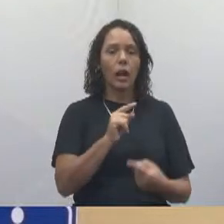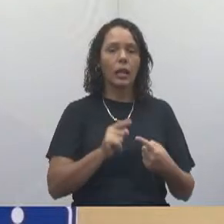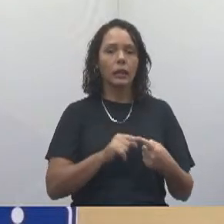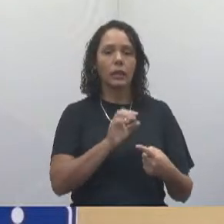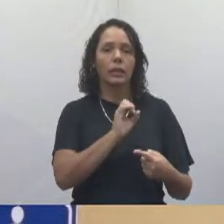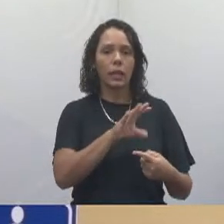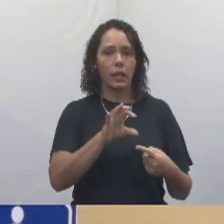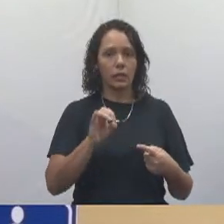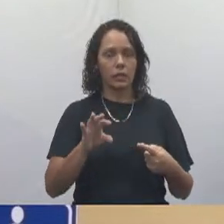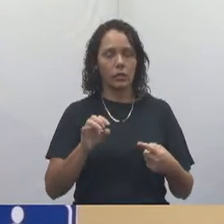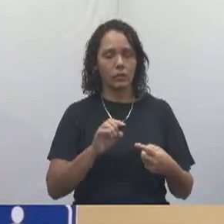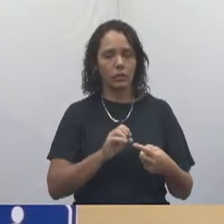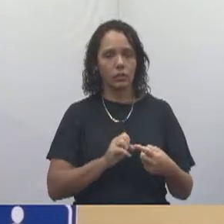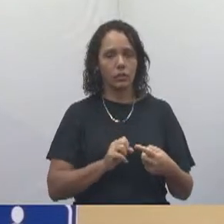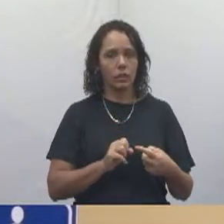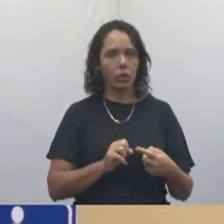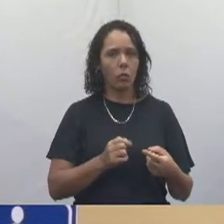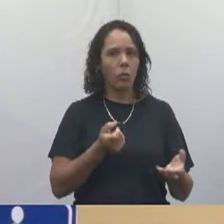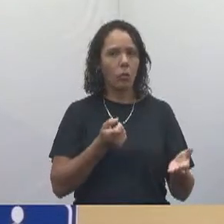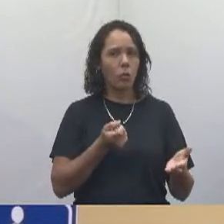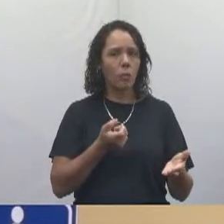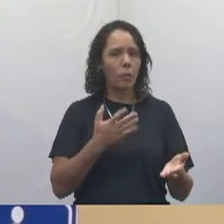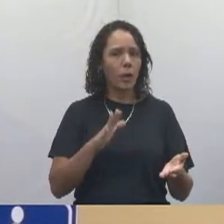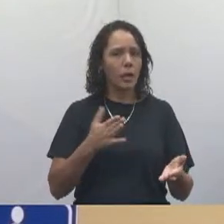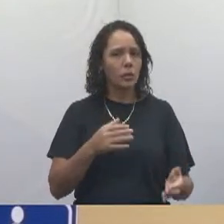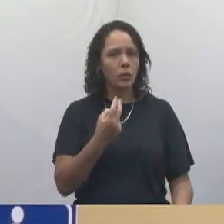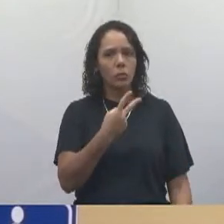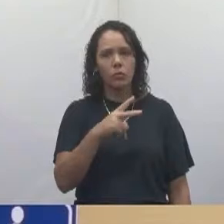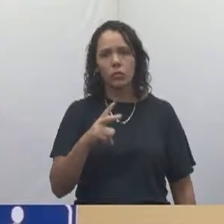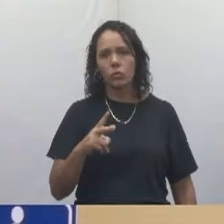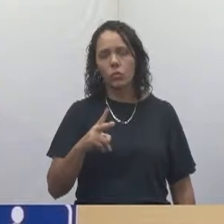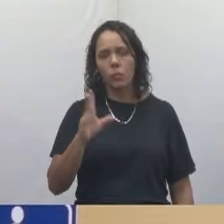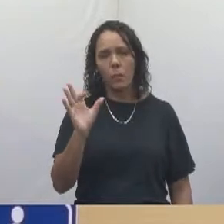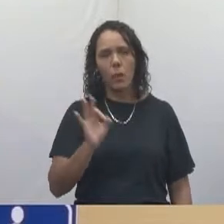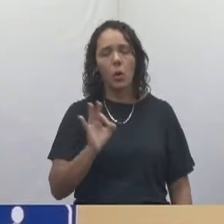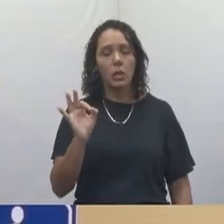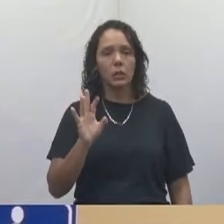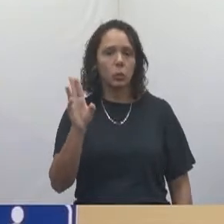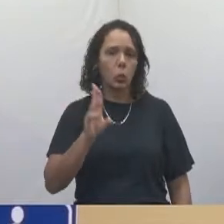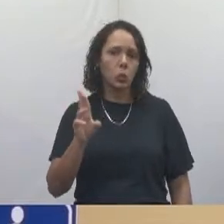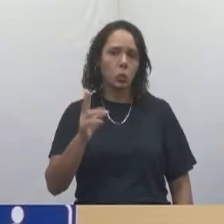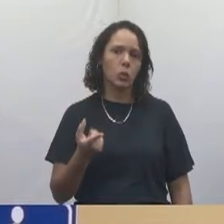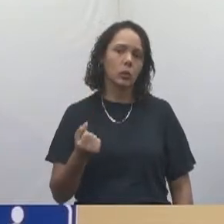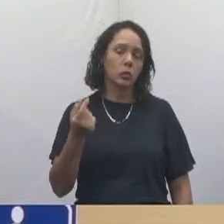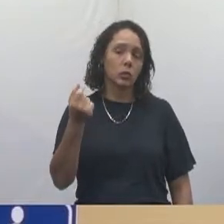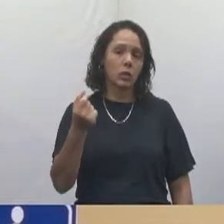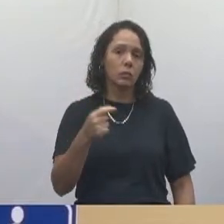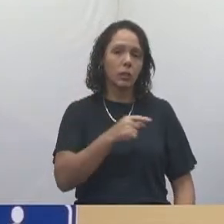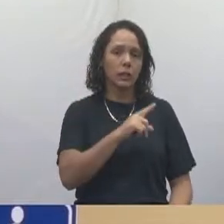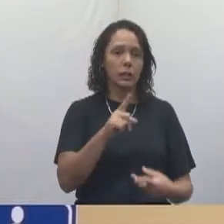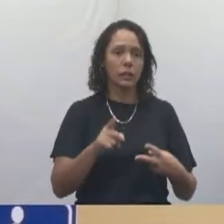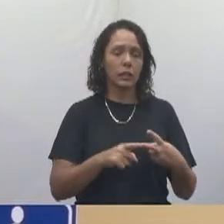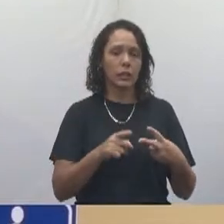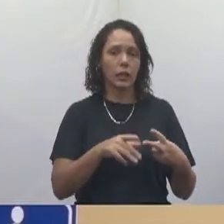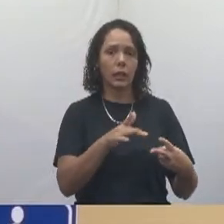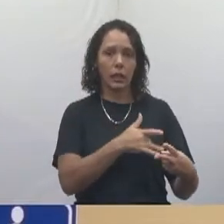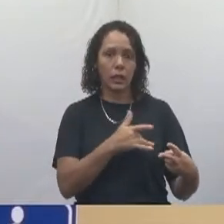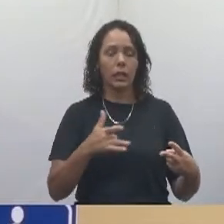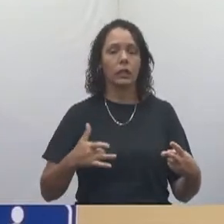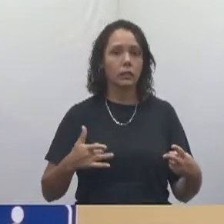educação, gastou-se aproximadamente 22%, quando na saúde, de uma